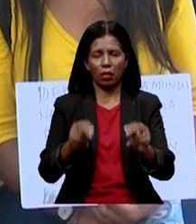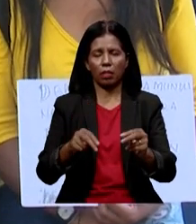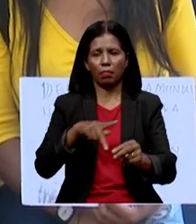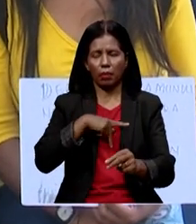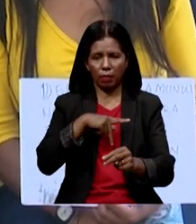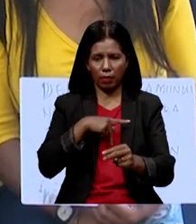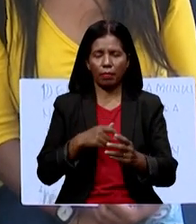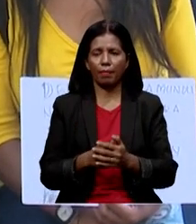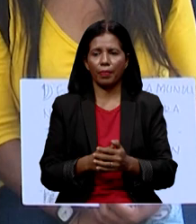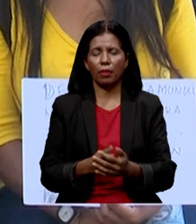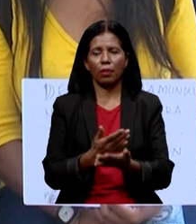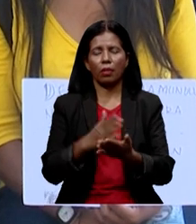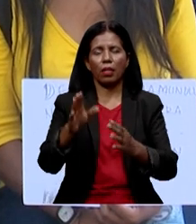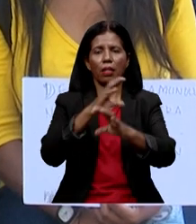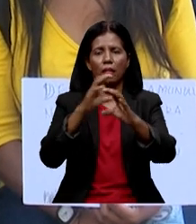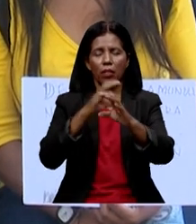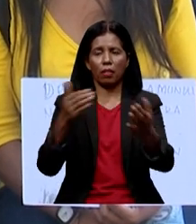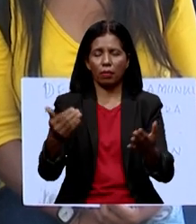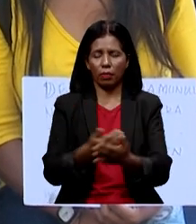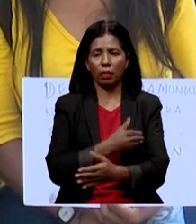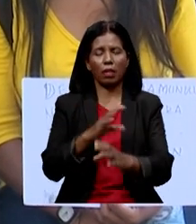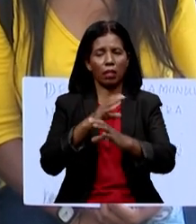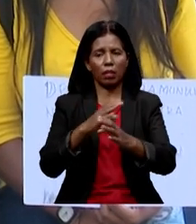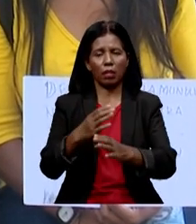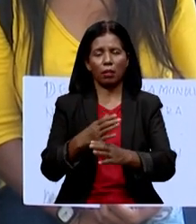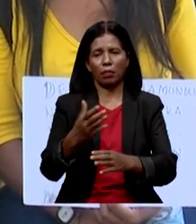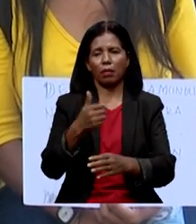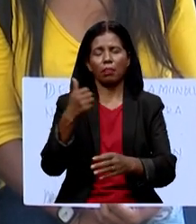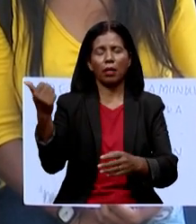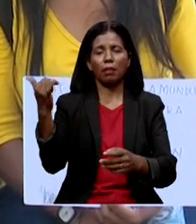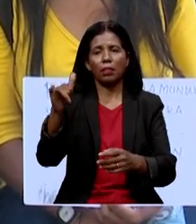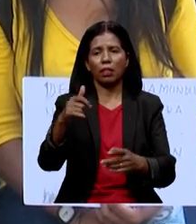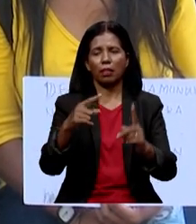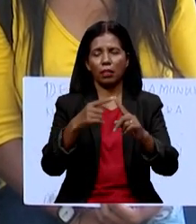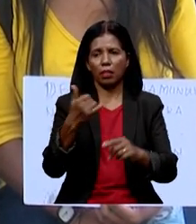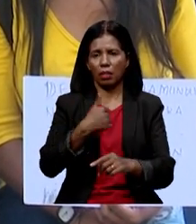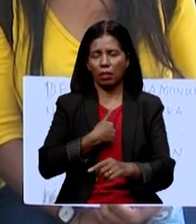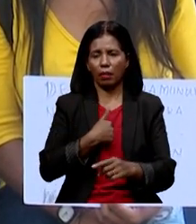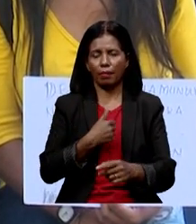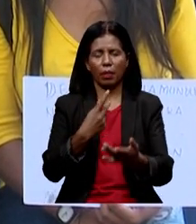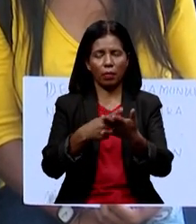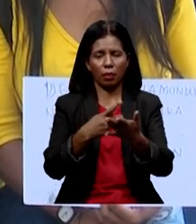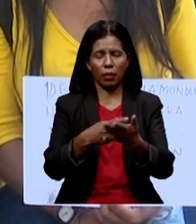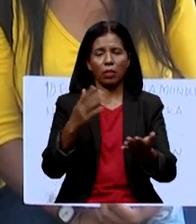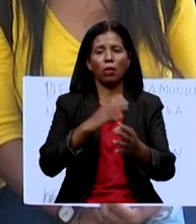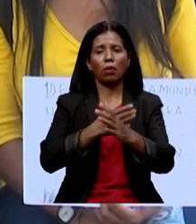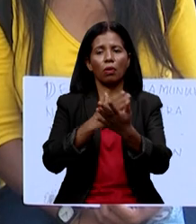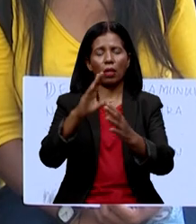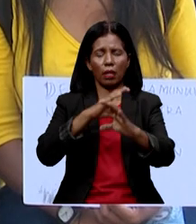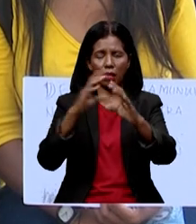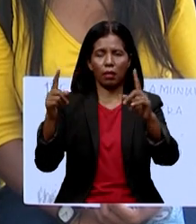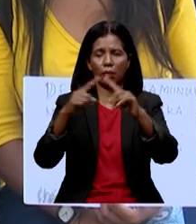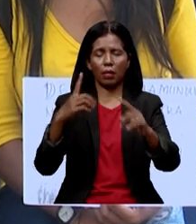nian ho risosa careta fon ka careta lucu basira nian proposta sosa careta lucu ba